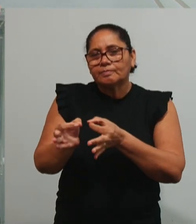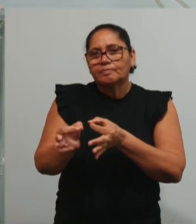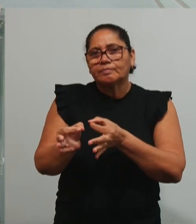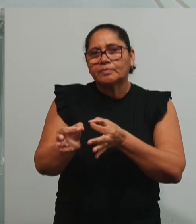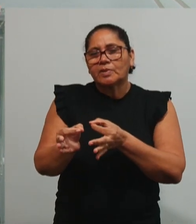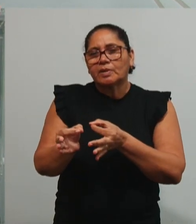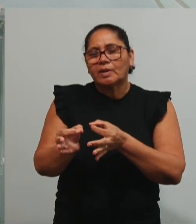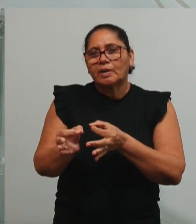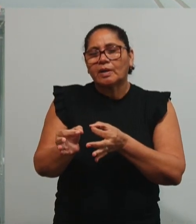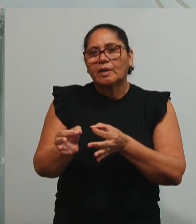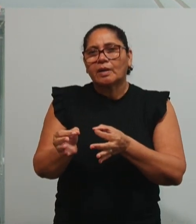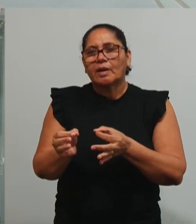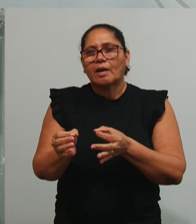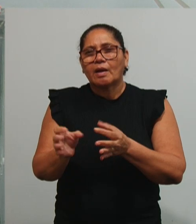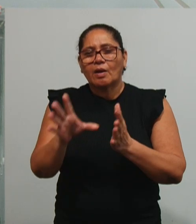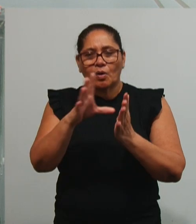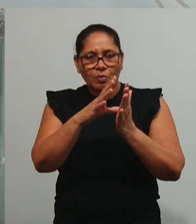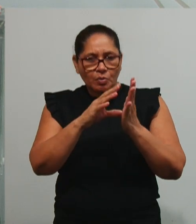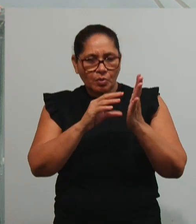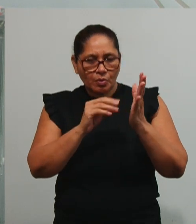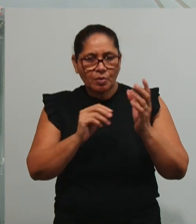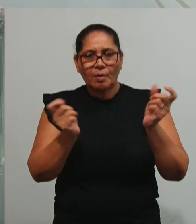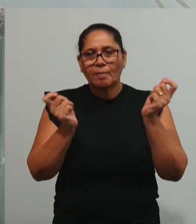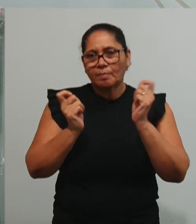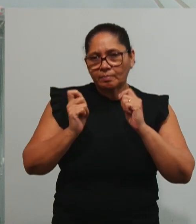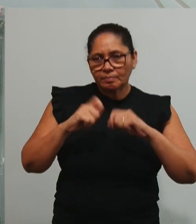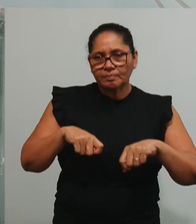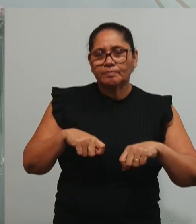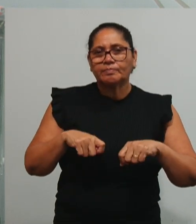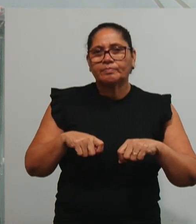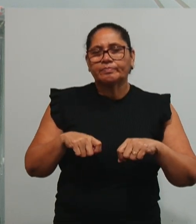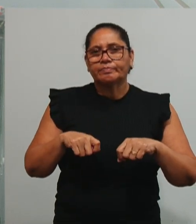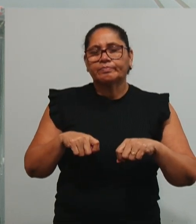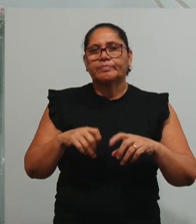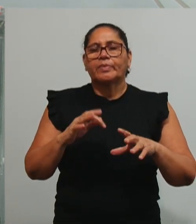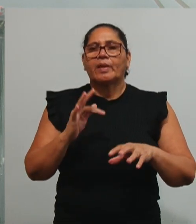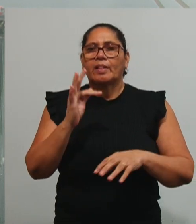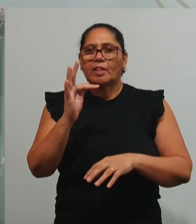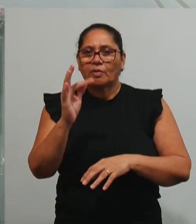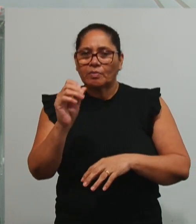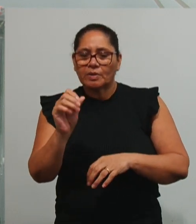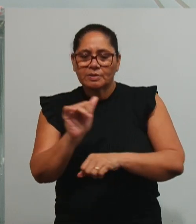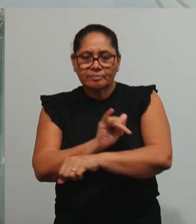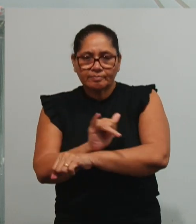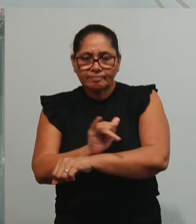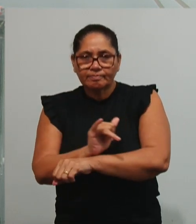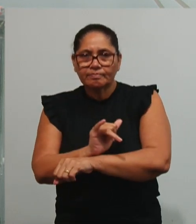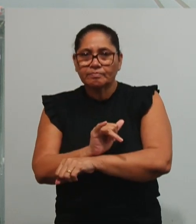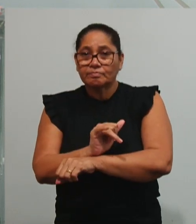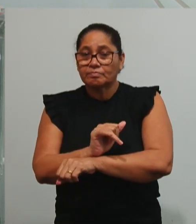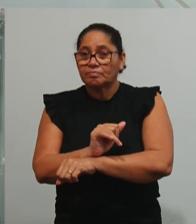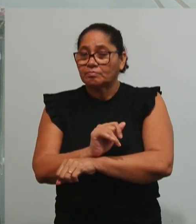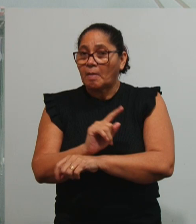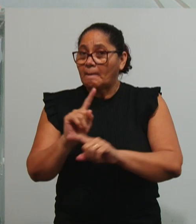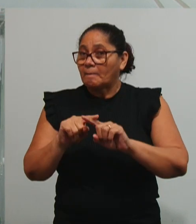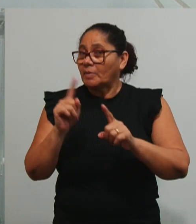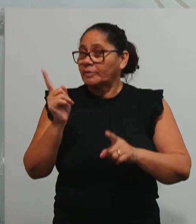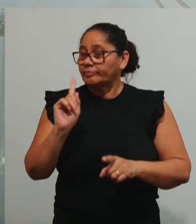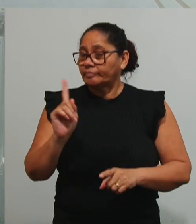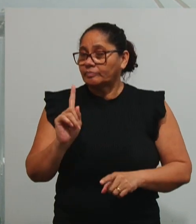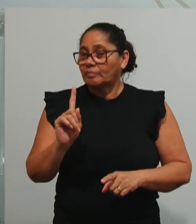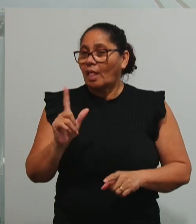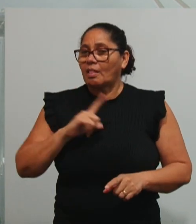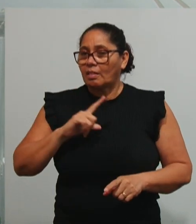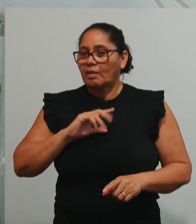se torna uma abordagem possível para a formulação da estratégia, mas não a única, tá? Existem outras,